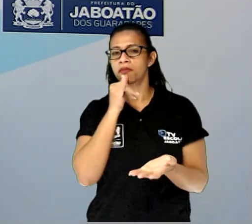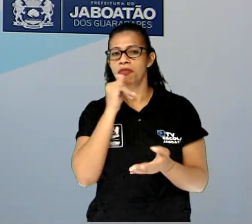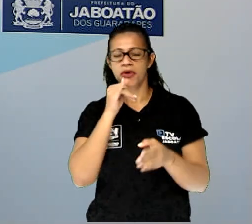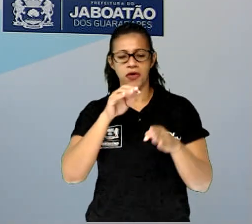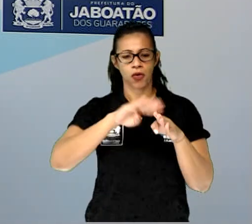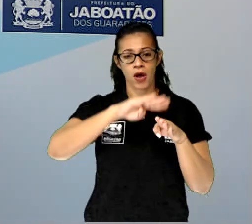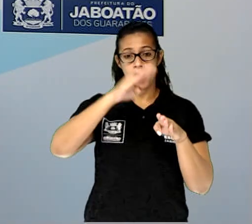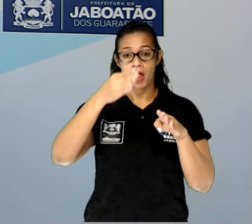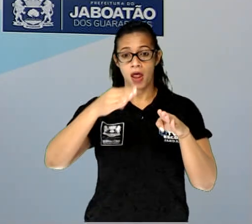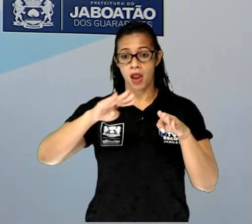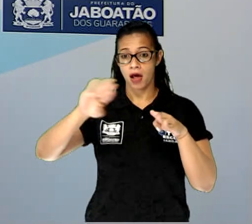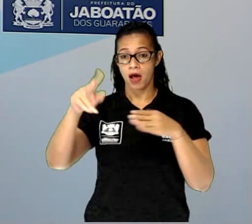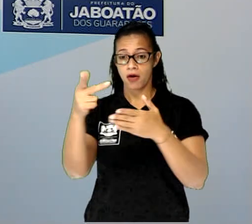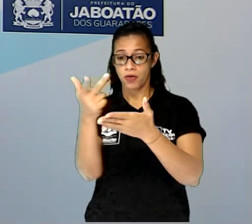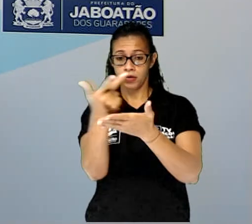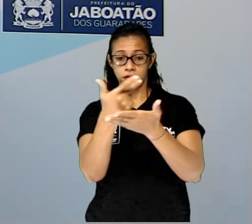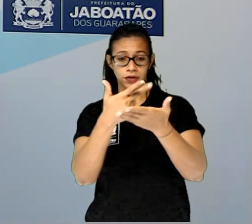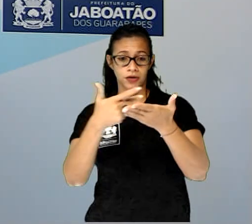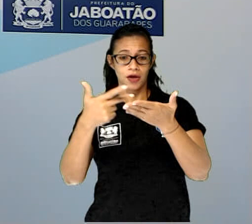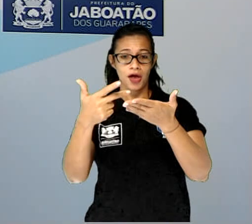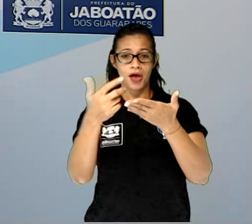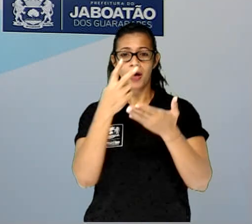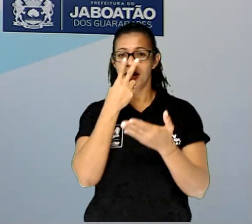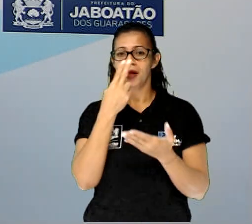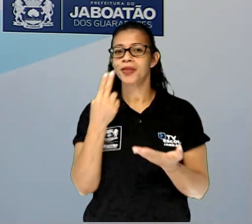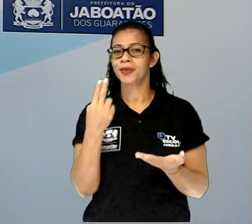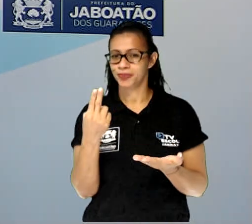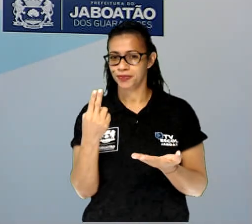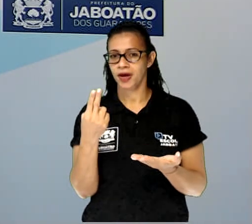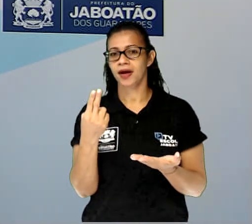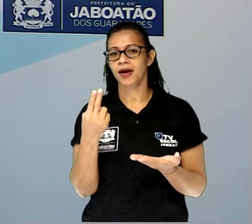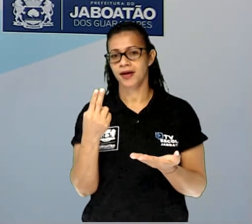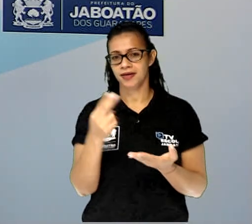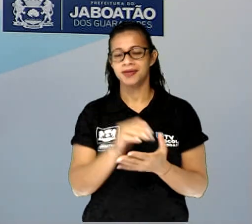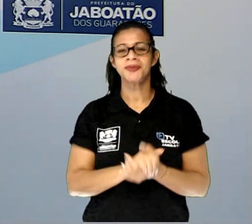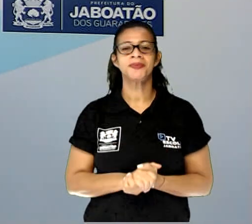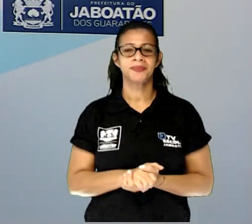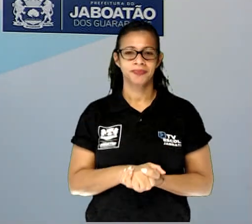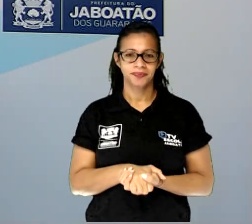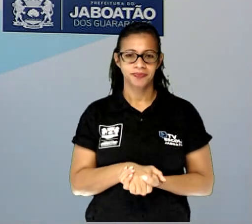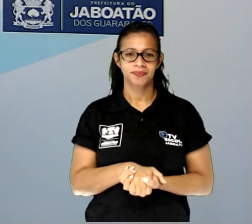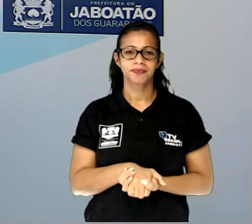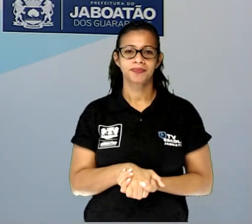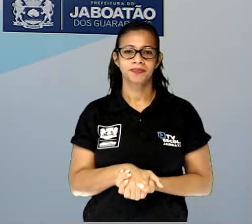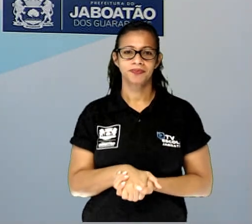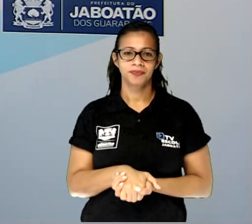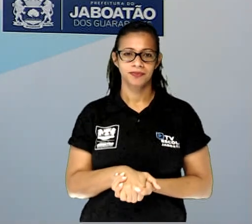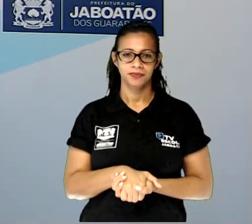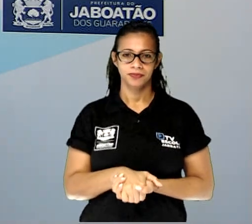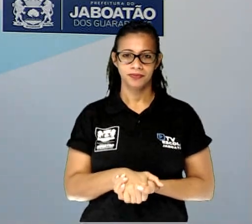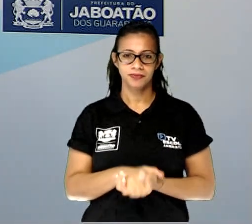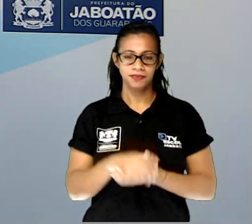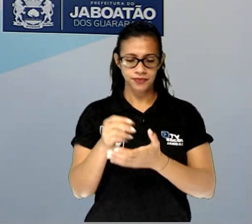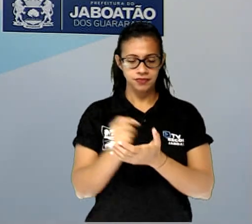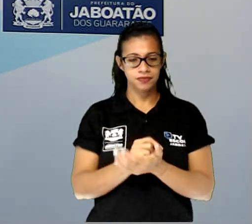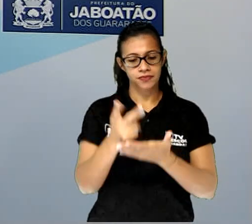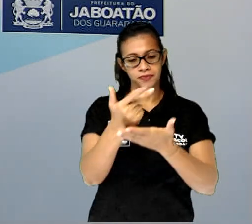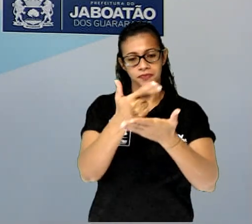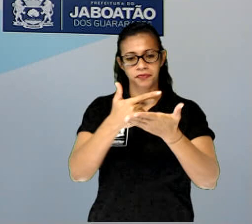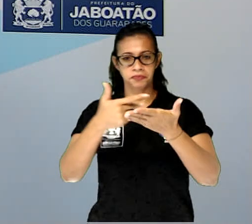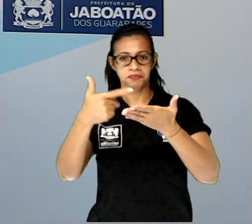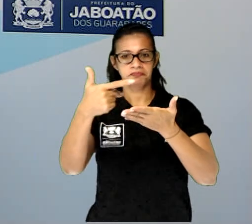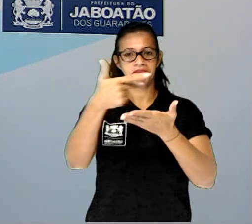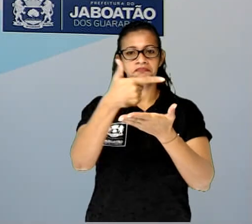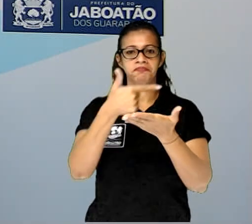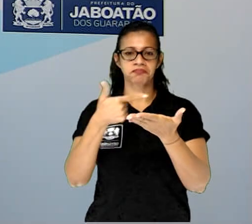imagem aqui que parece quando o professor que escreve com a mão direita vai escrever com a mão esquerda o círculo no quadro, que sai desse jeito aqui também. Então,